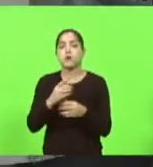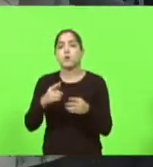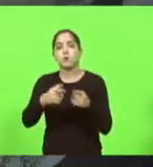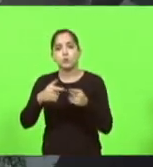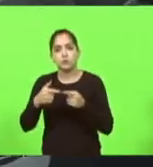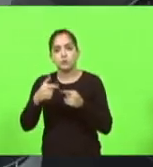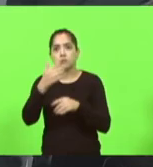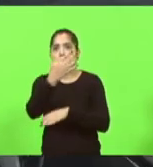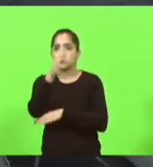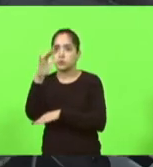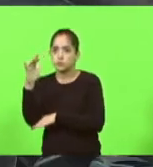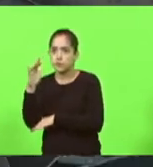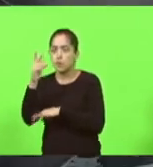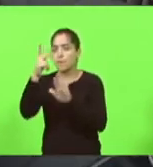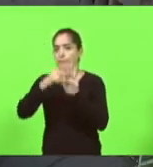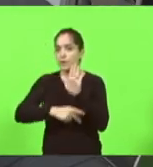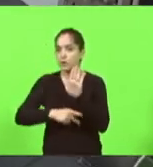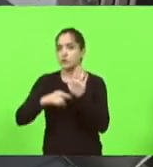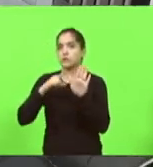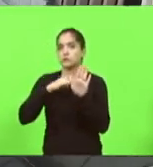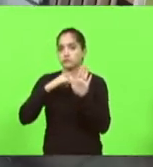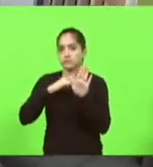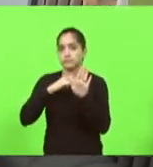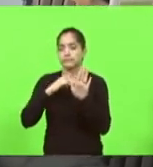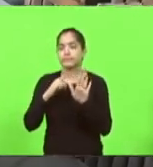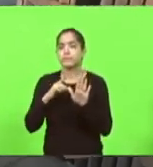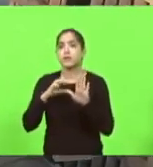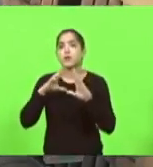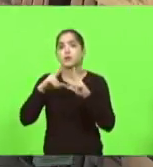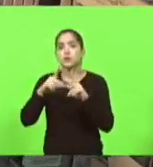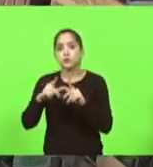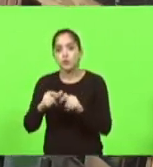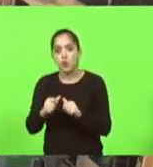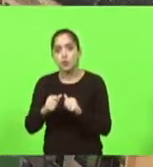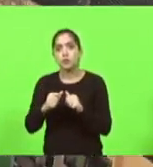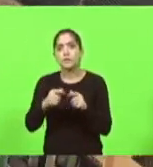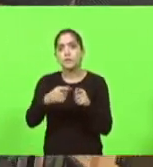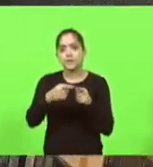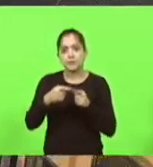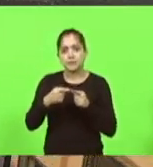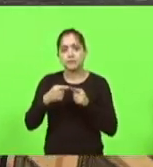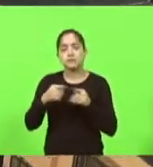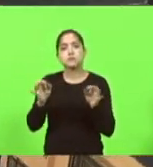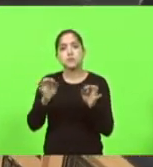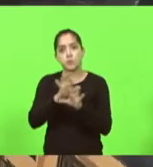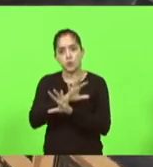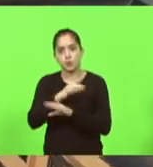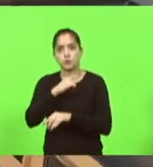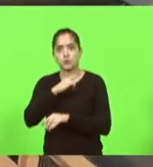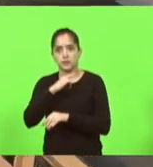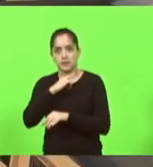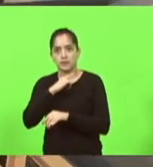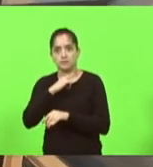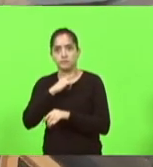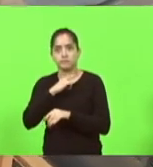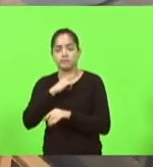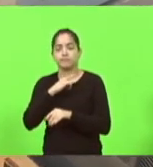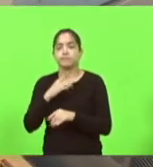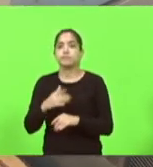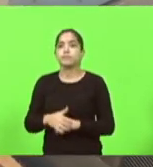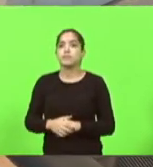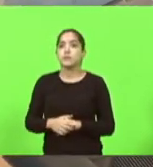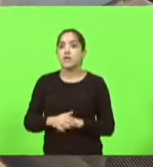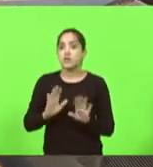ambiental, o projeto em si, toda a parte de licenças está pronta para ser colocada em prática, e nós